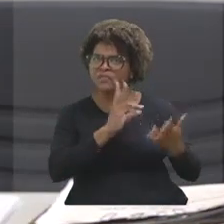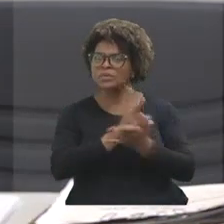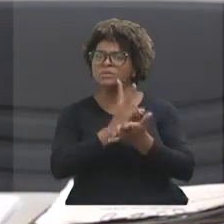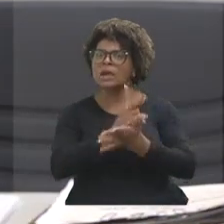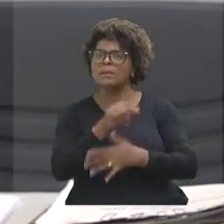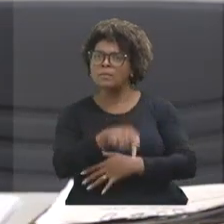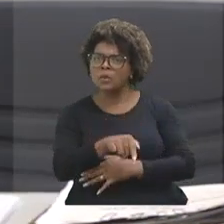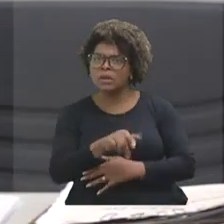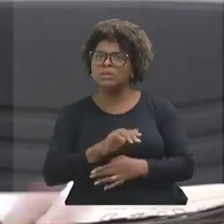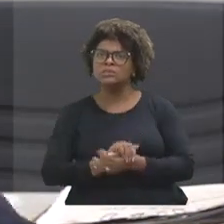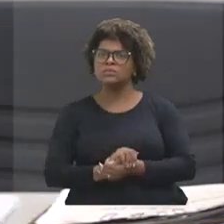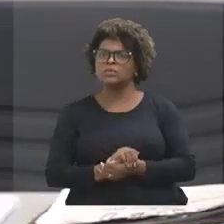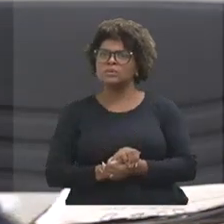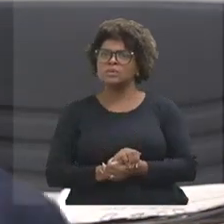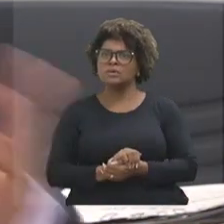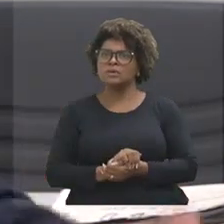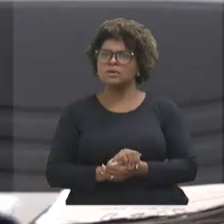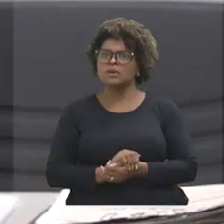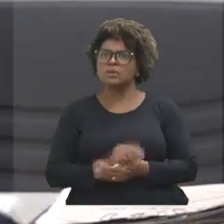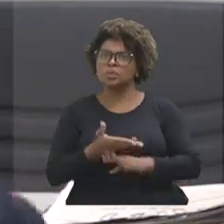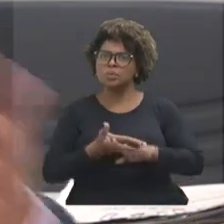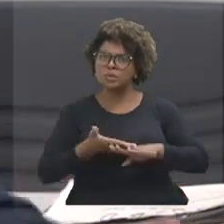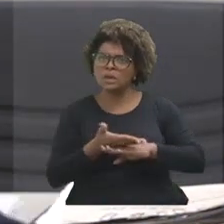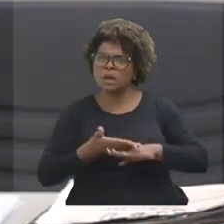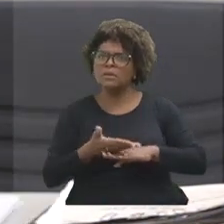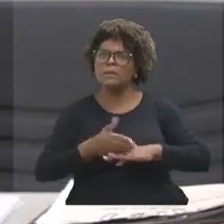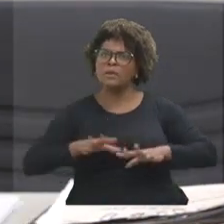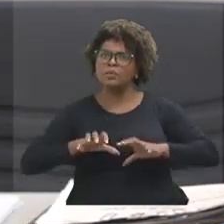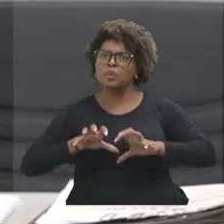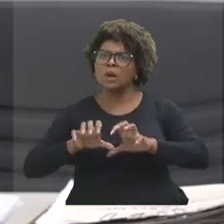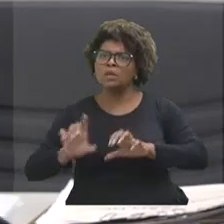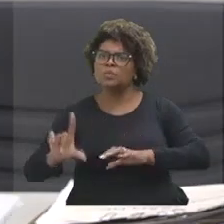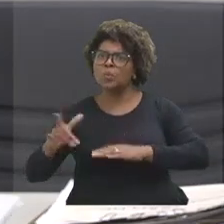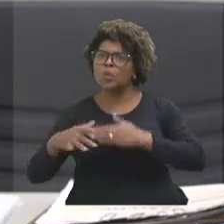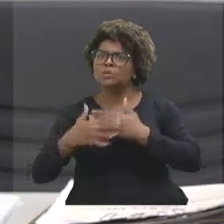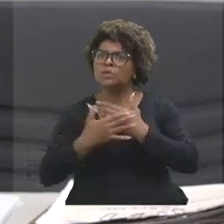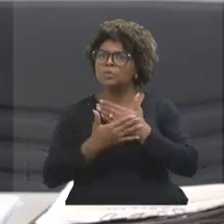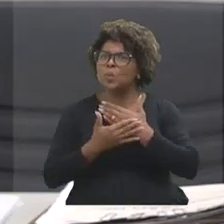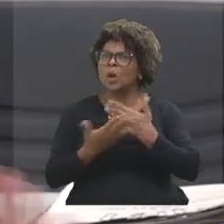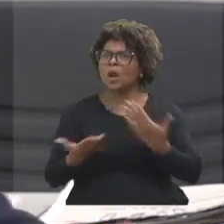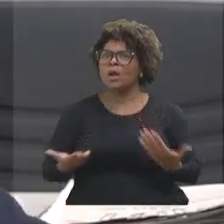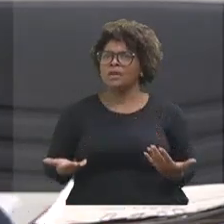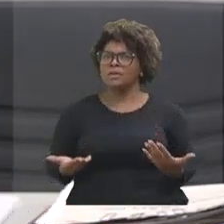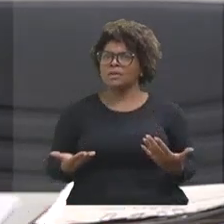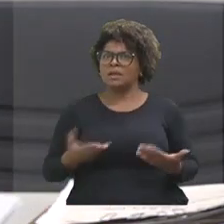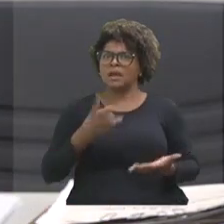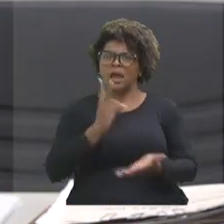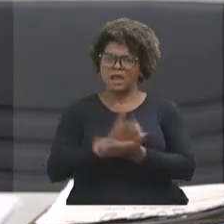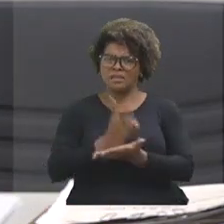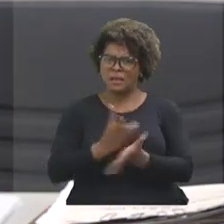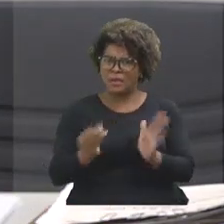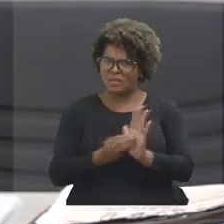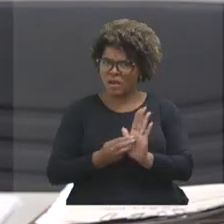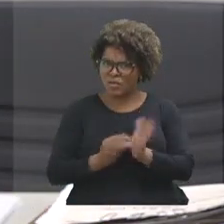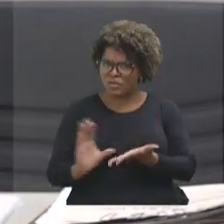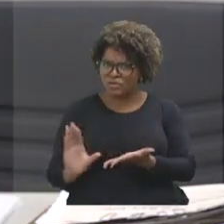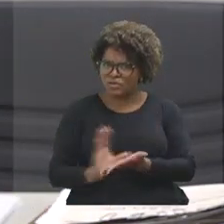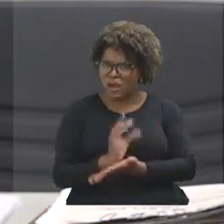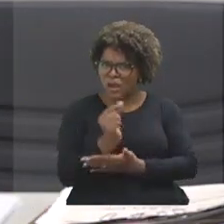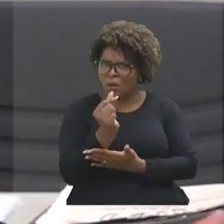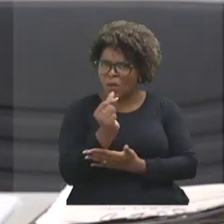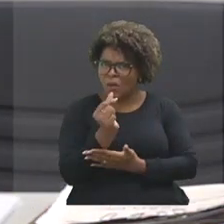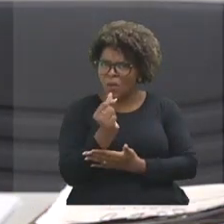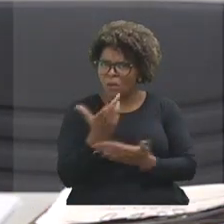por esse apagão do tratamento do Câncer de outras doenças o responsável pelo apagão é sempre falta de recurso